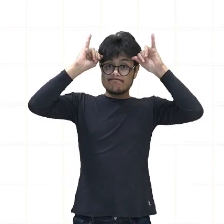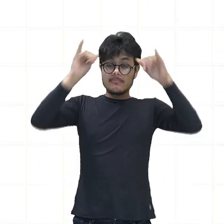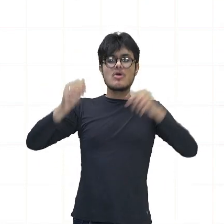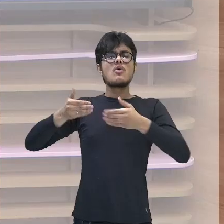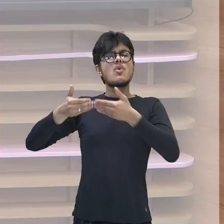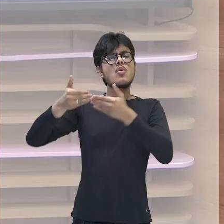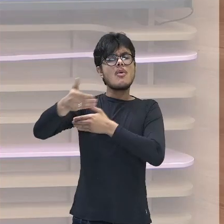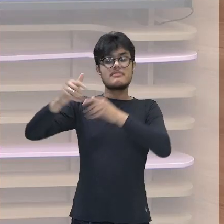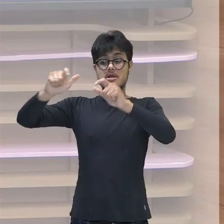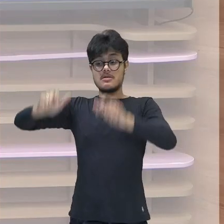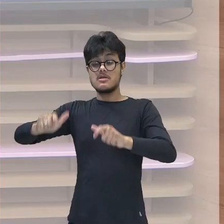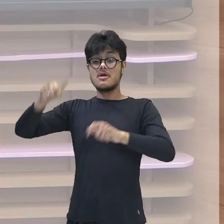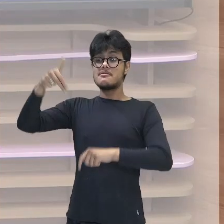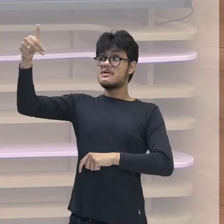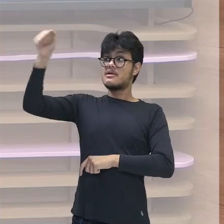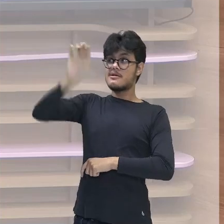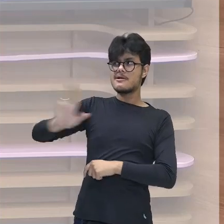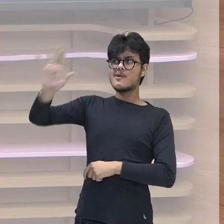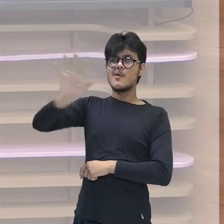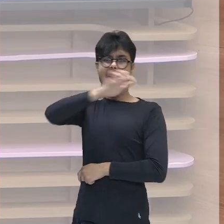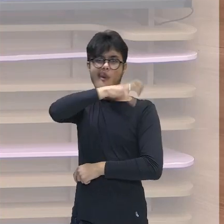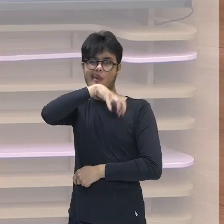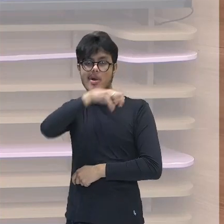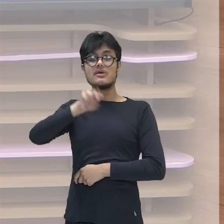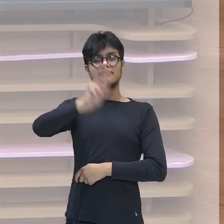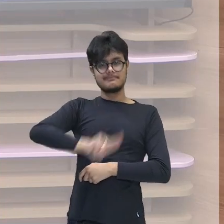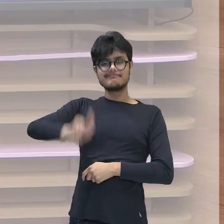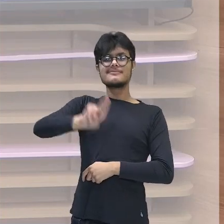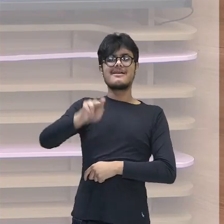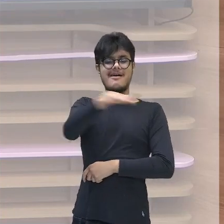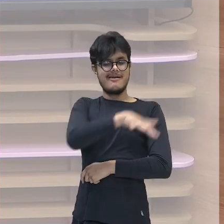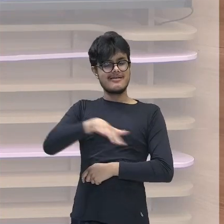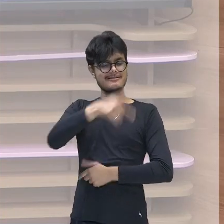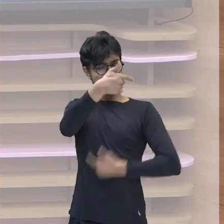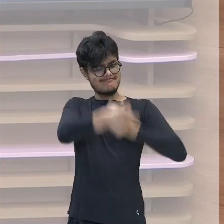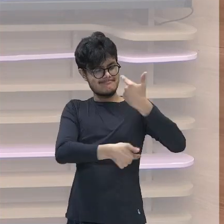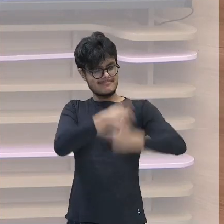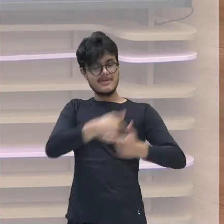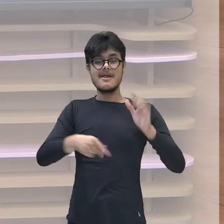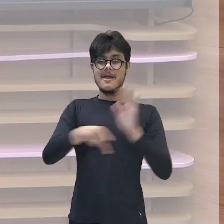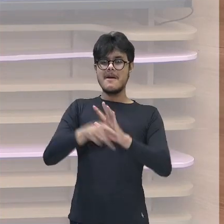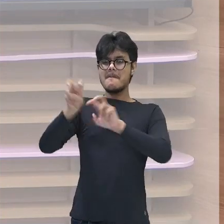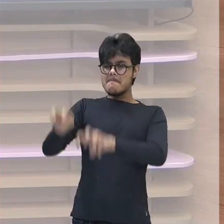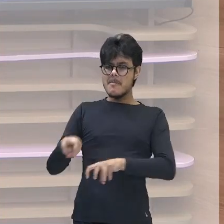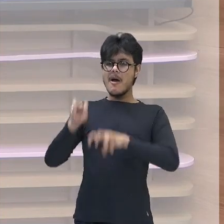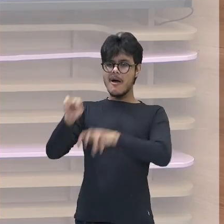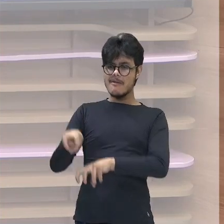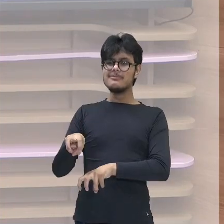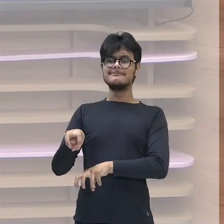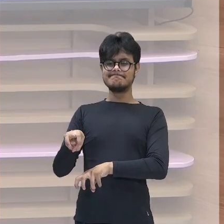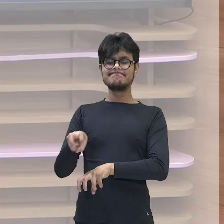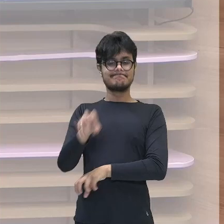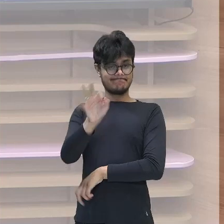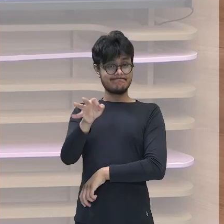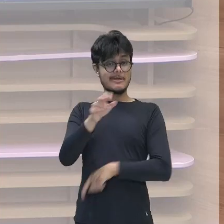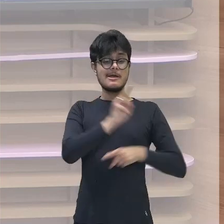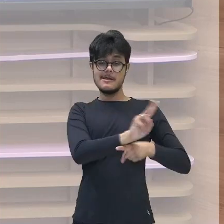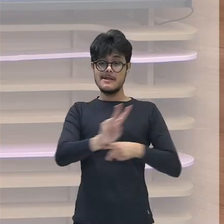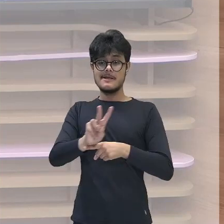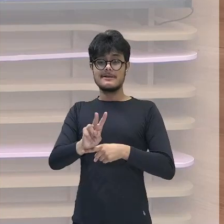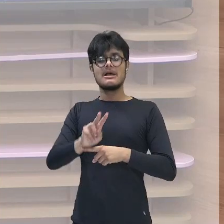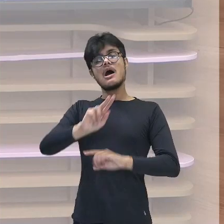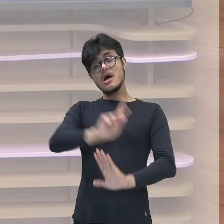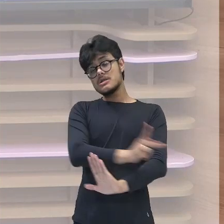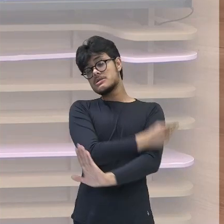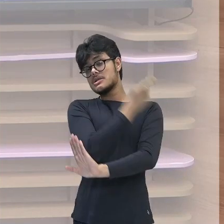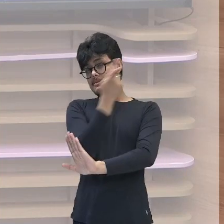Nordeste. Os gados são muito utilizados, né, nas lavouras também, contribuíram também nas lavouras de cana-de-açúcar, e depois